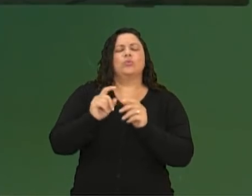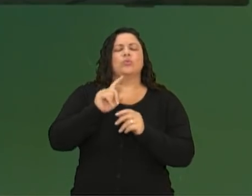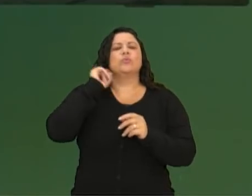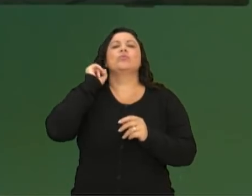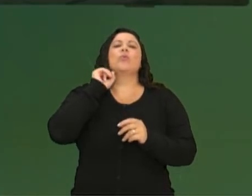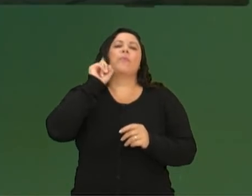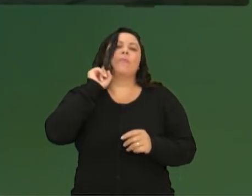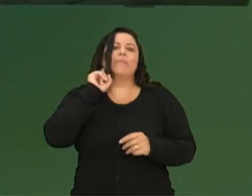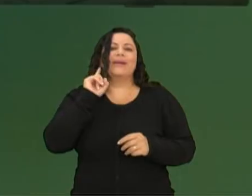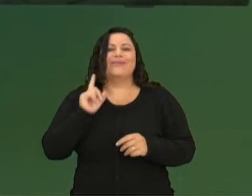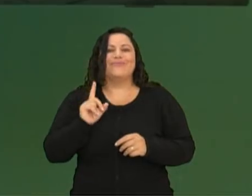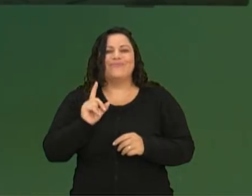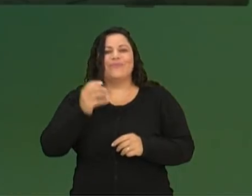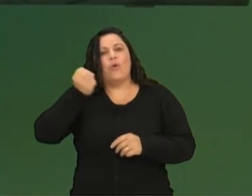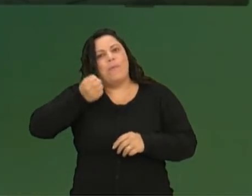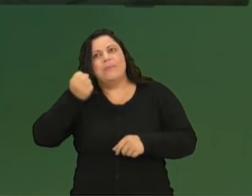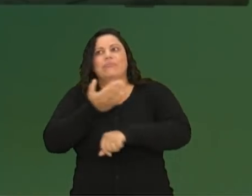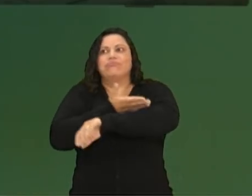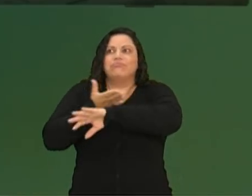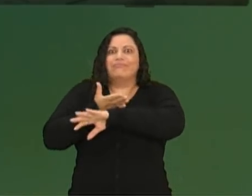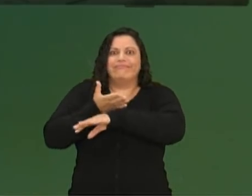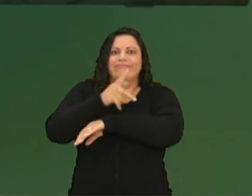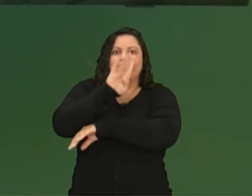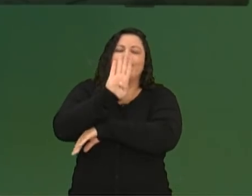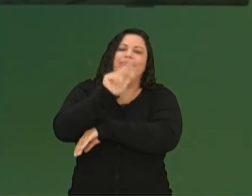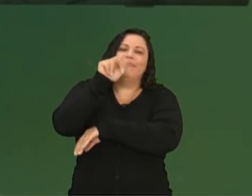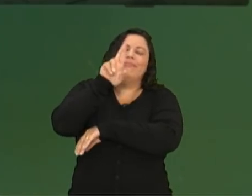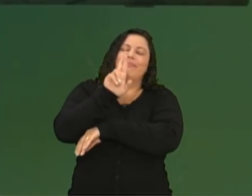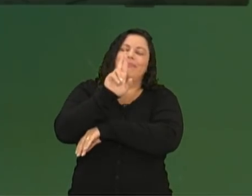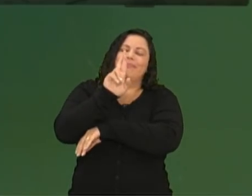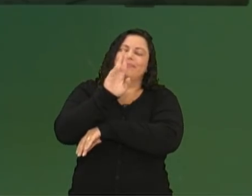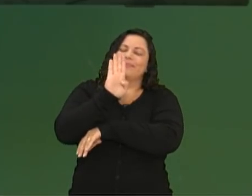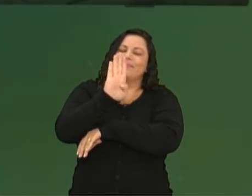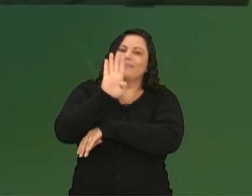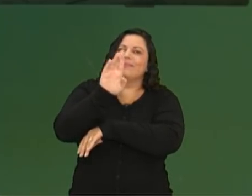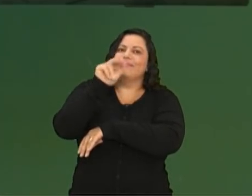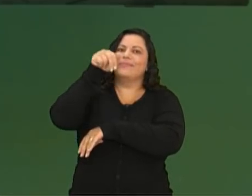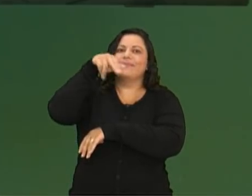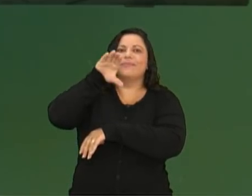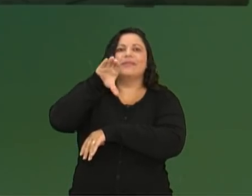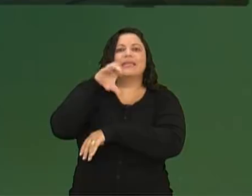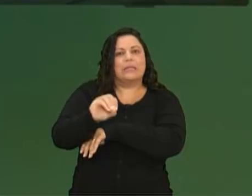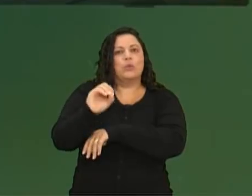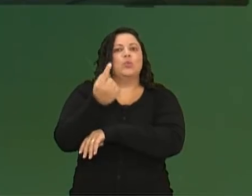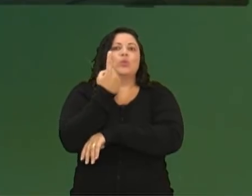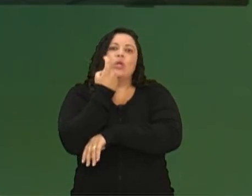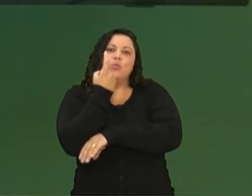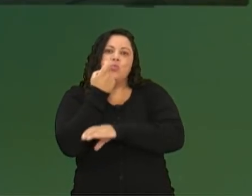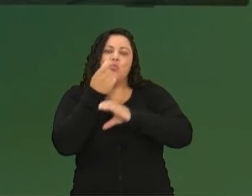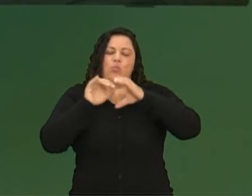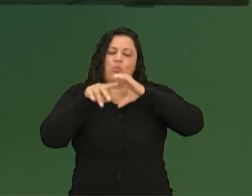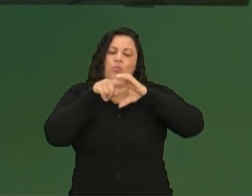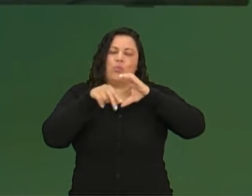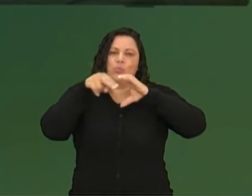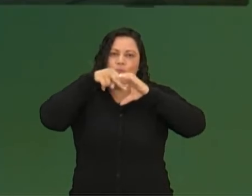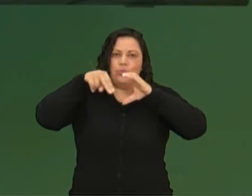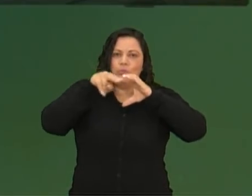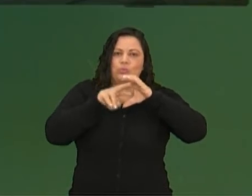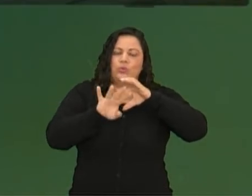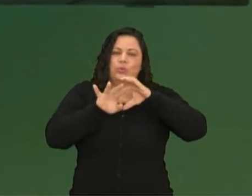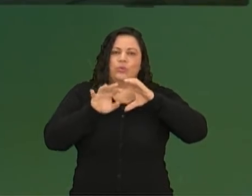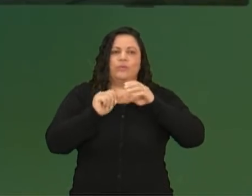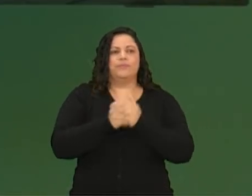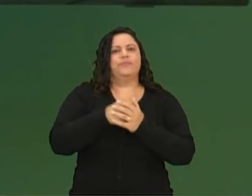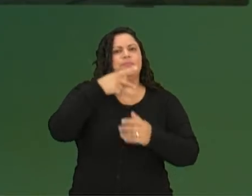vários tipos de glóbulos brancos, são células dotadas de um núcleo, tá? E as plaquetas são fragmentos